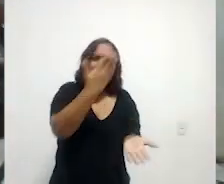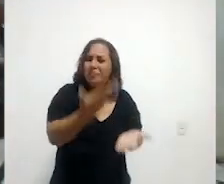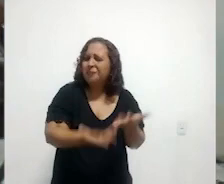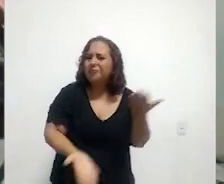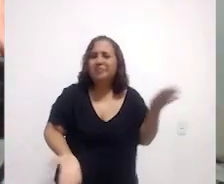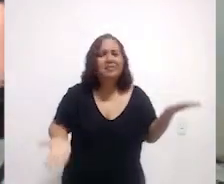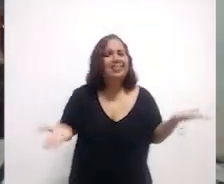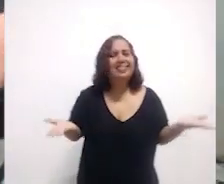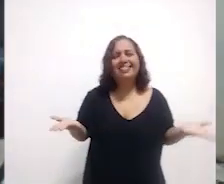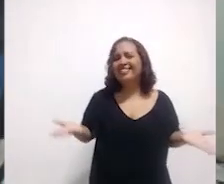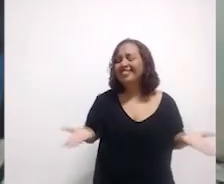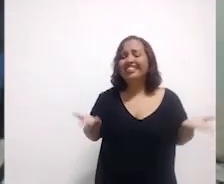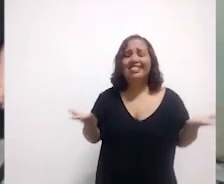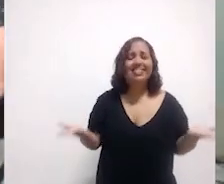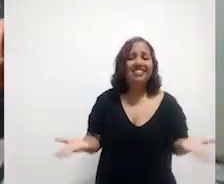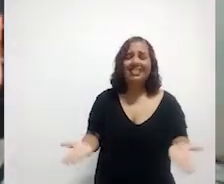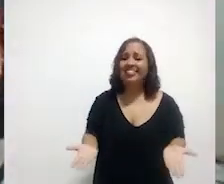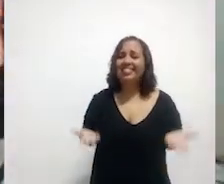Jesus.